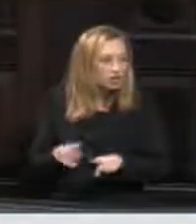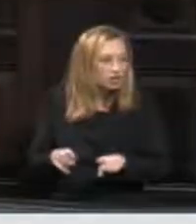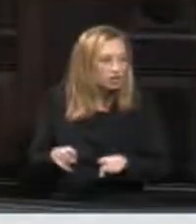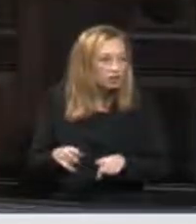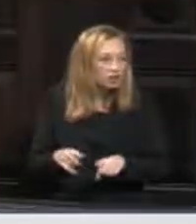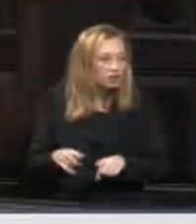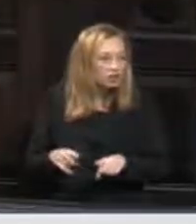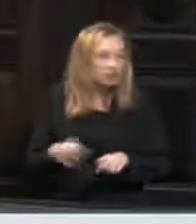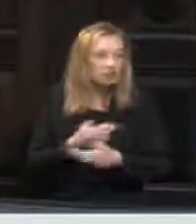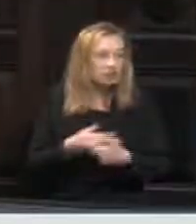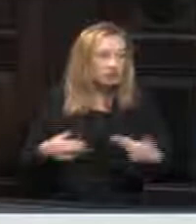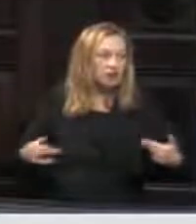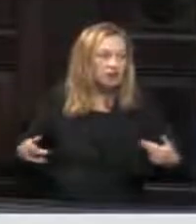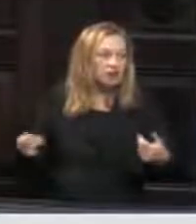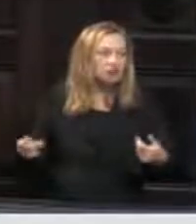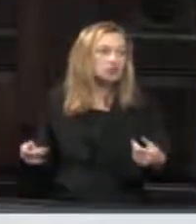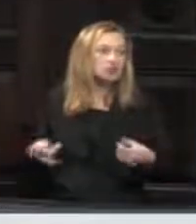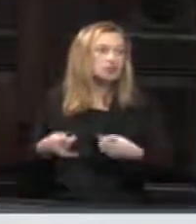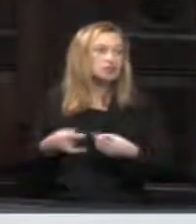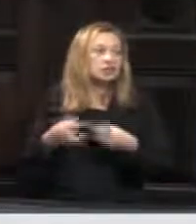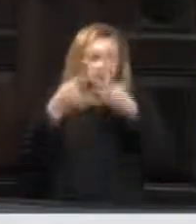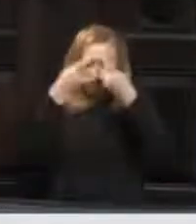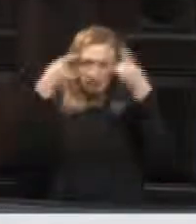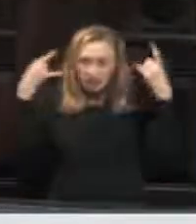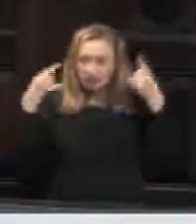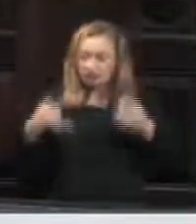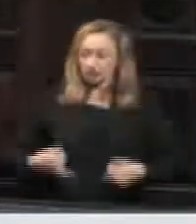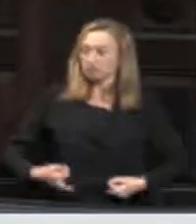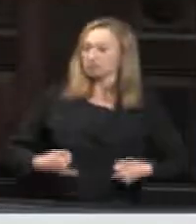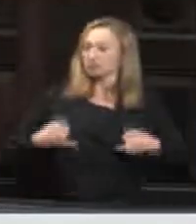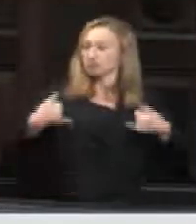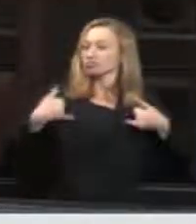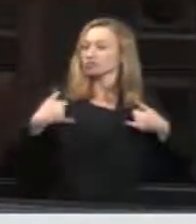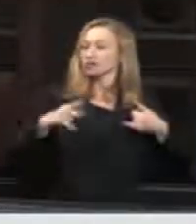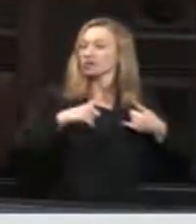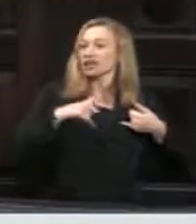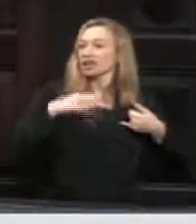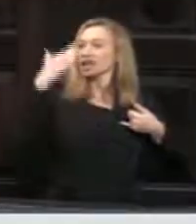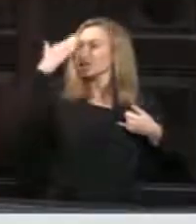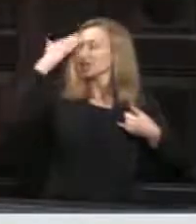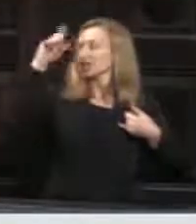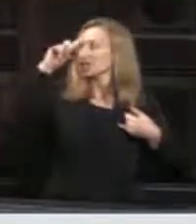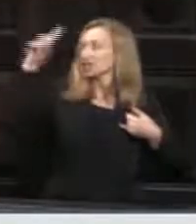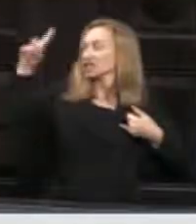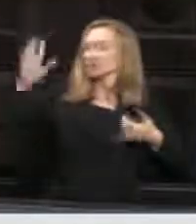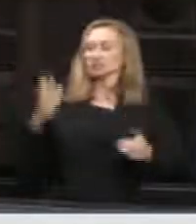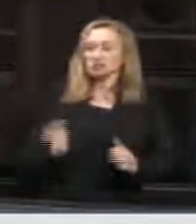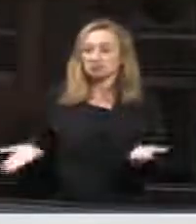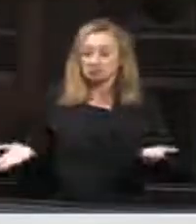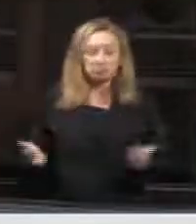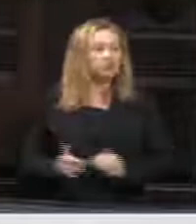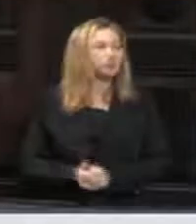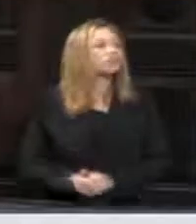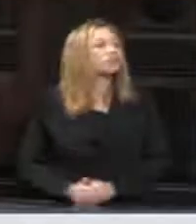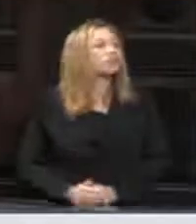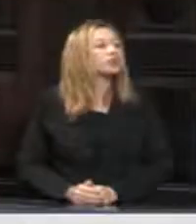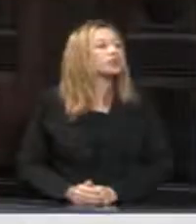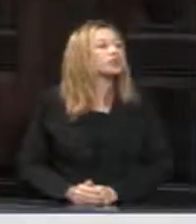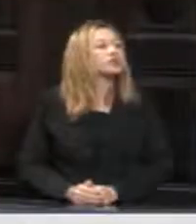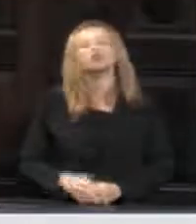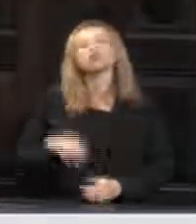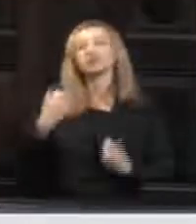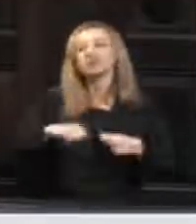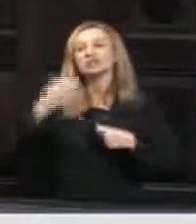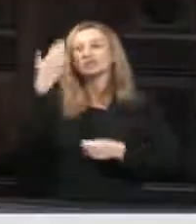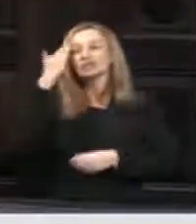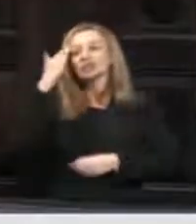o peito disso. Sou materialista, graças a Deus, né? Então, a gente tem que